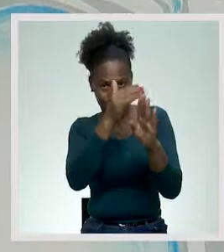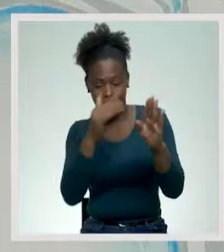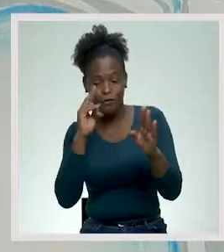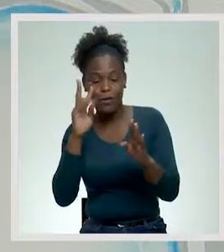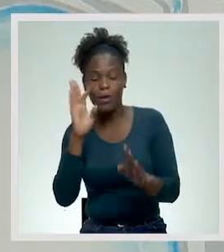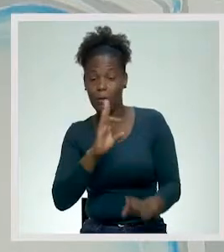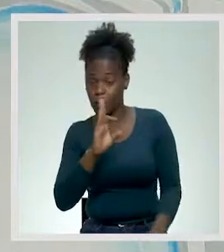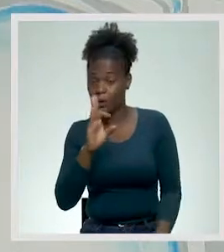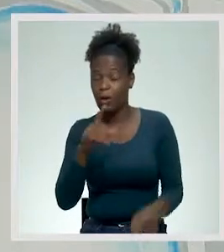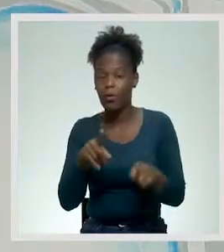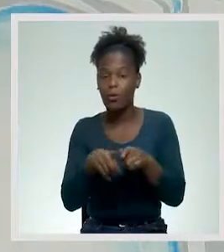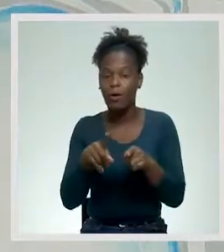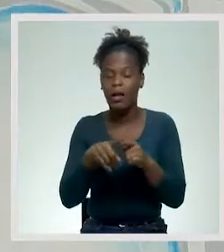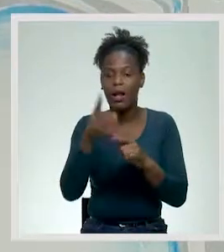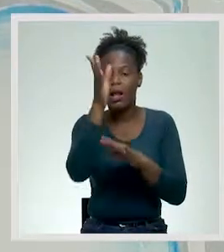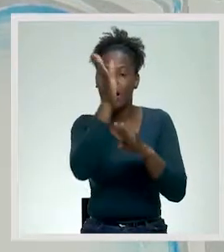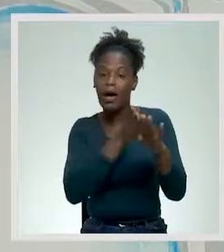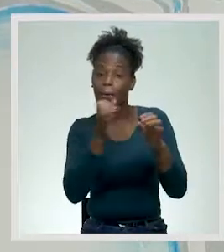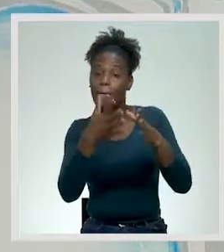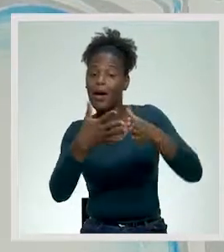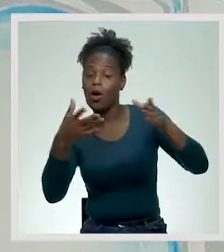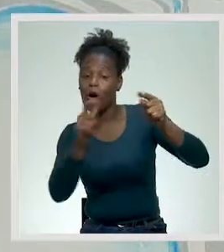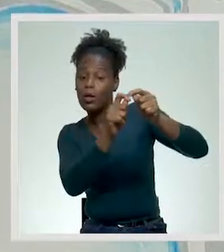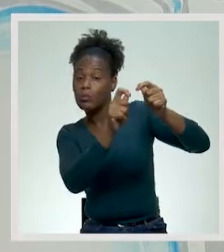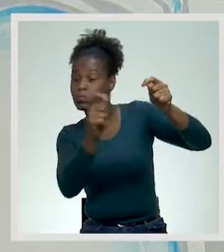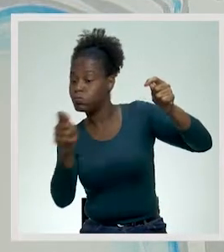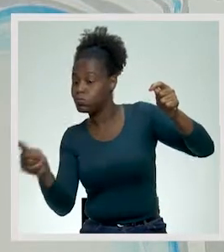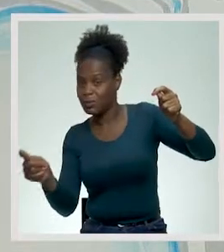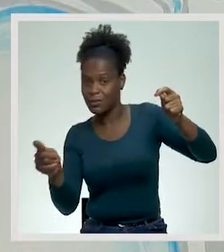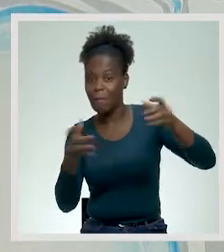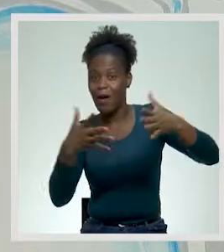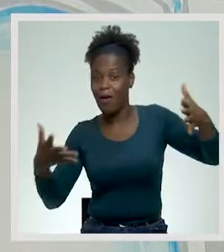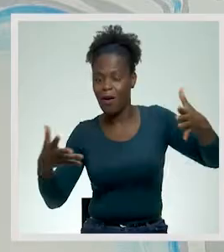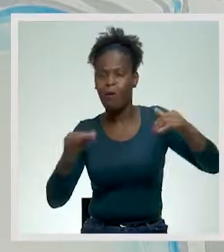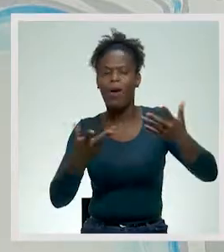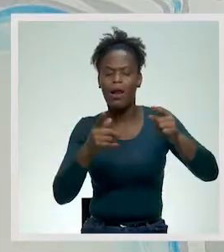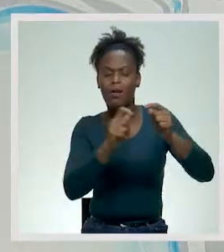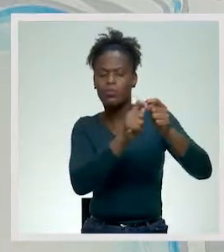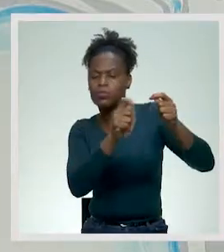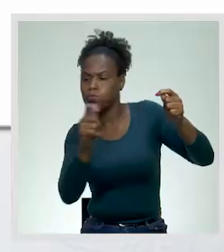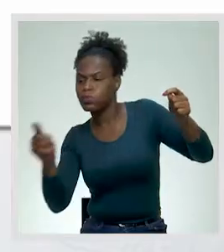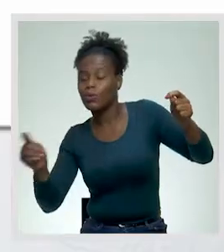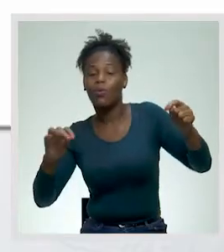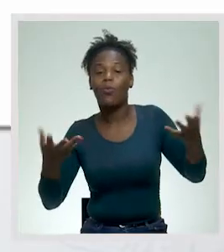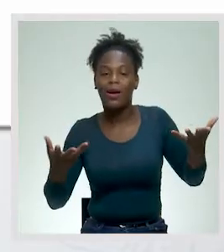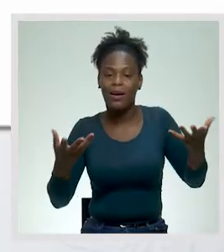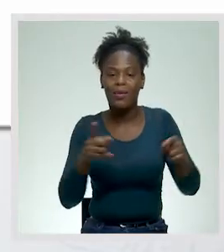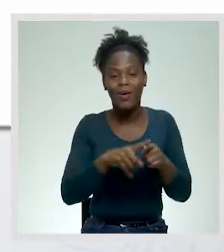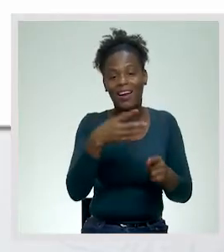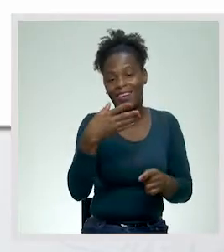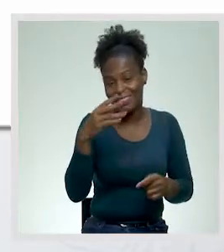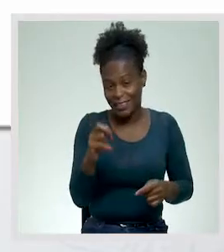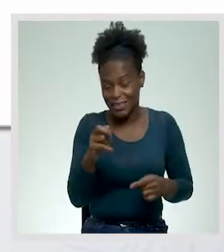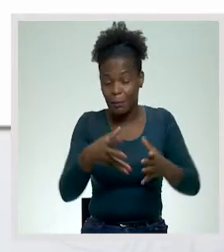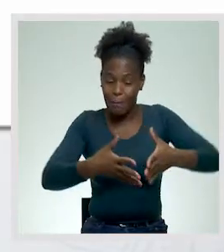hipotenusa é o lado com maior comprimento. Qual é o lado aqui que tem maior comprimento? Ora, é 13.